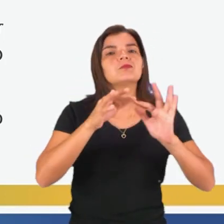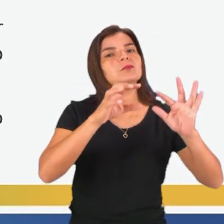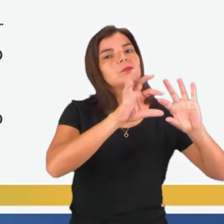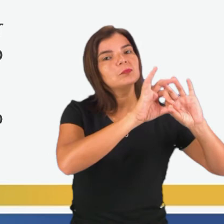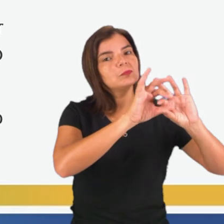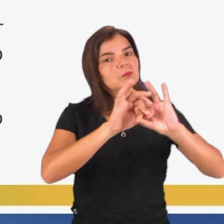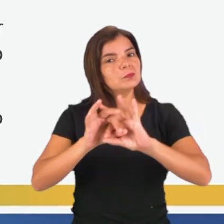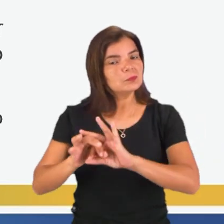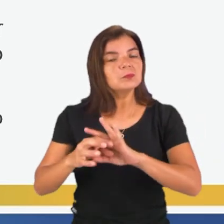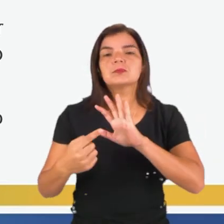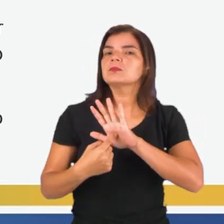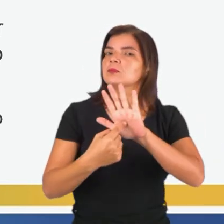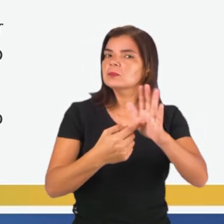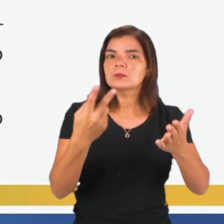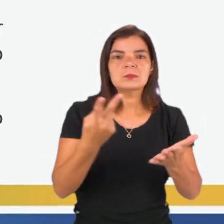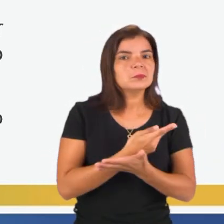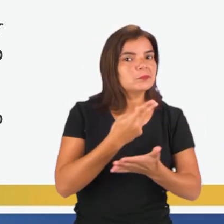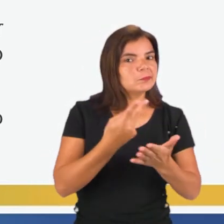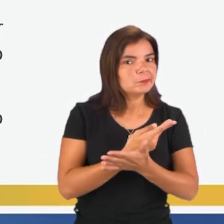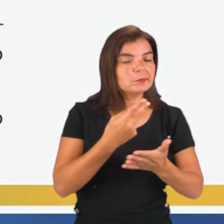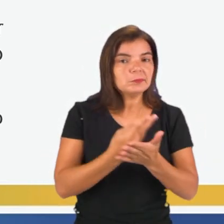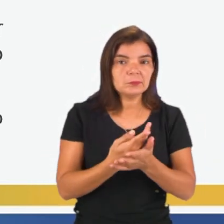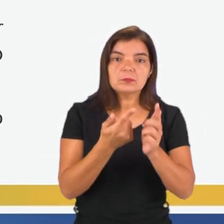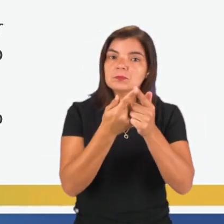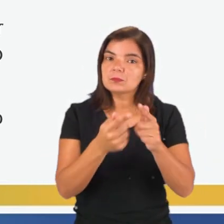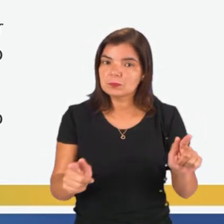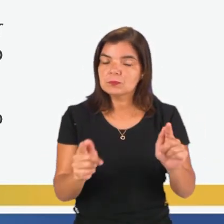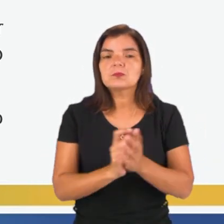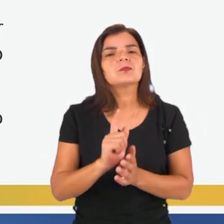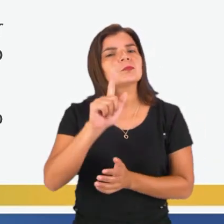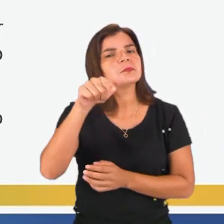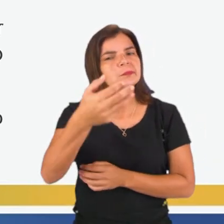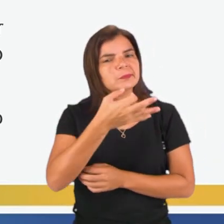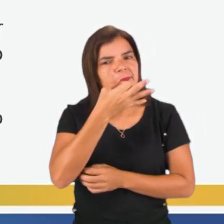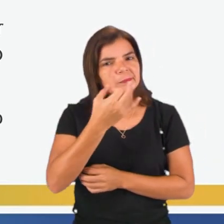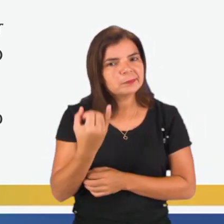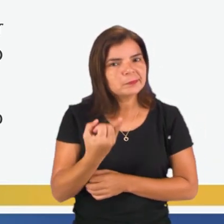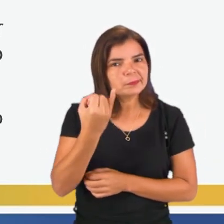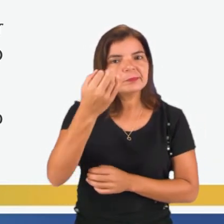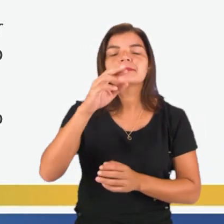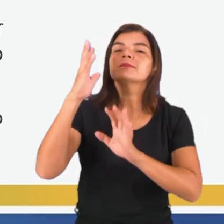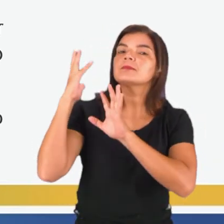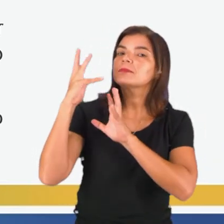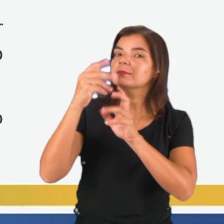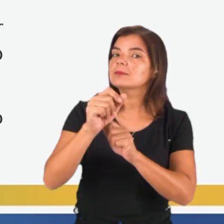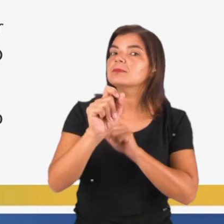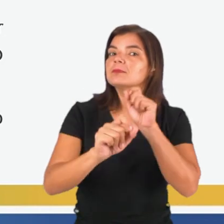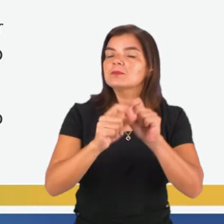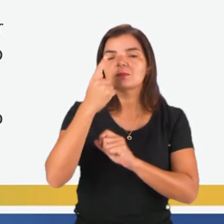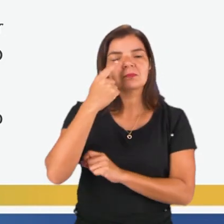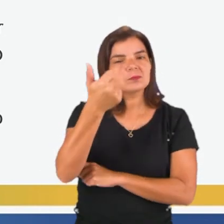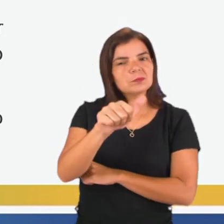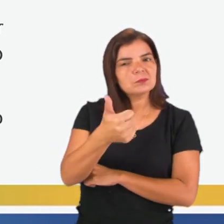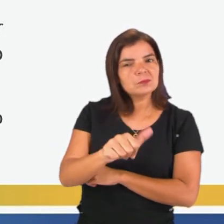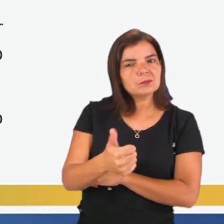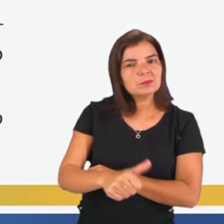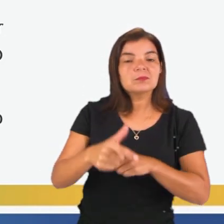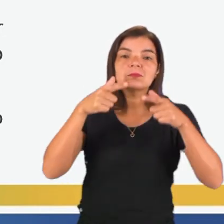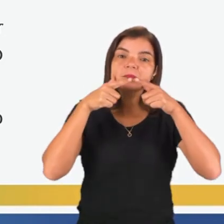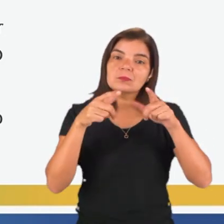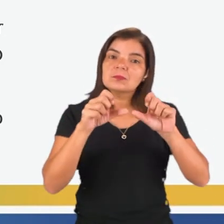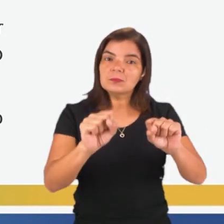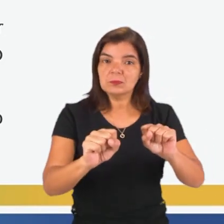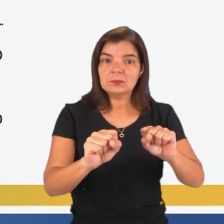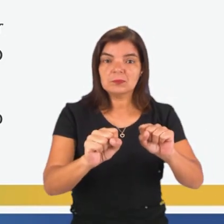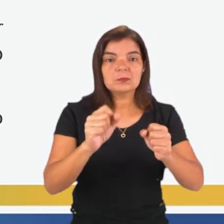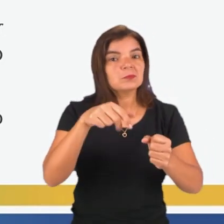coerente e não apresenta erros na norma culta. Outro ponto fundamental da revisão é analisar a linguagem